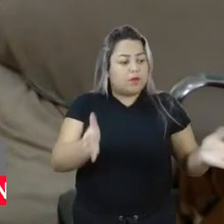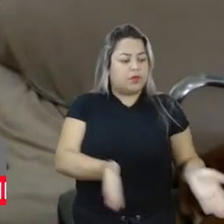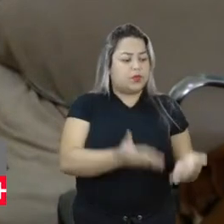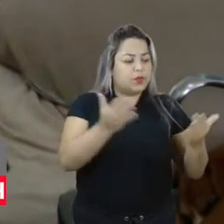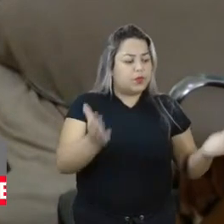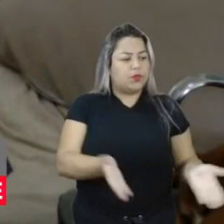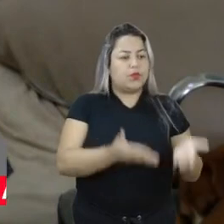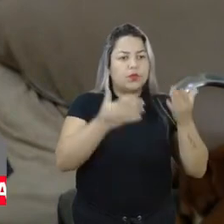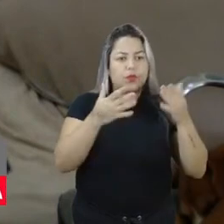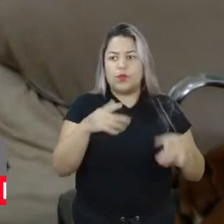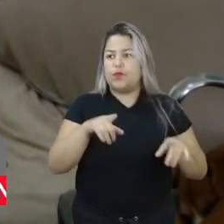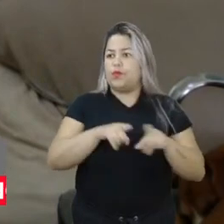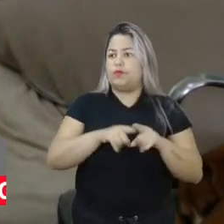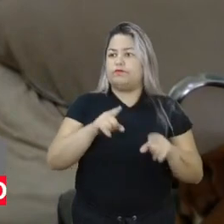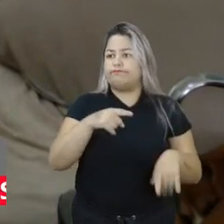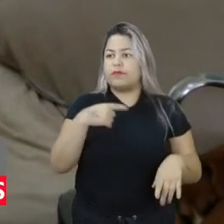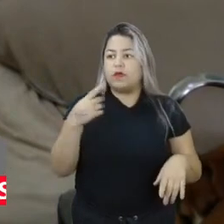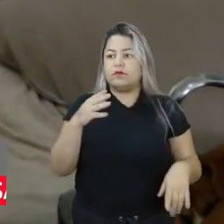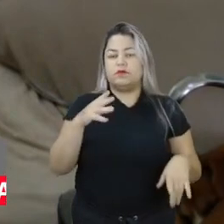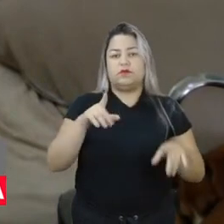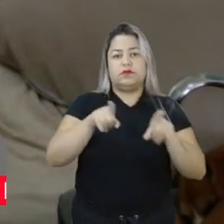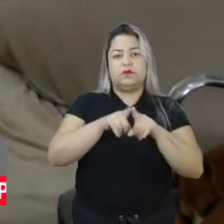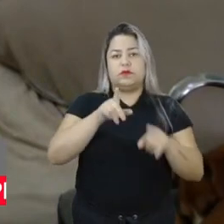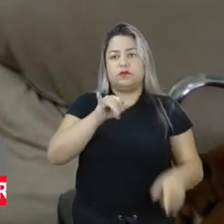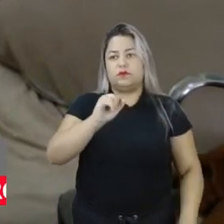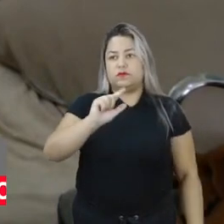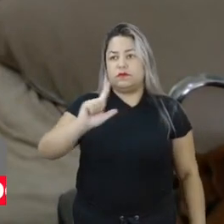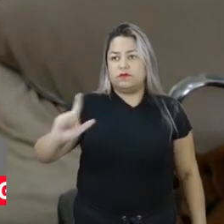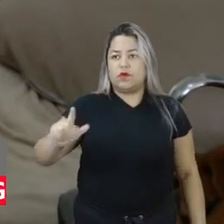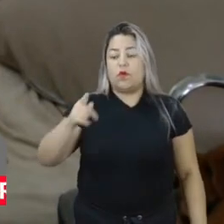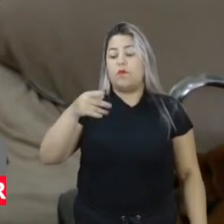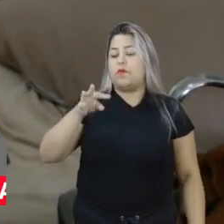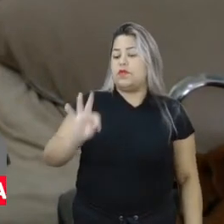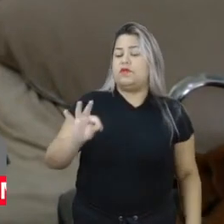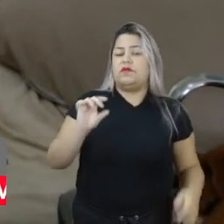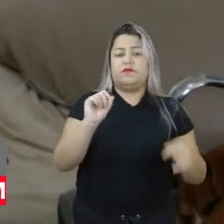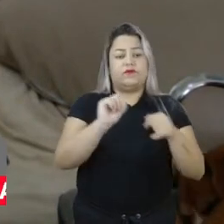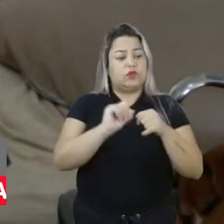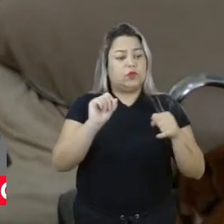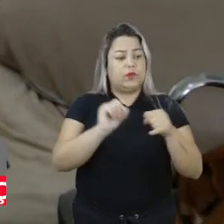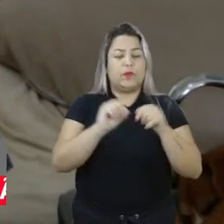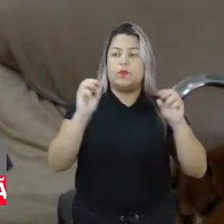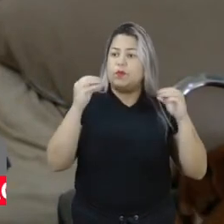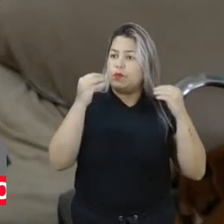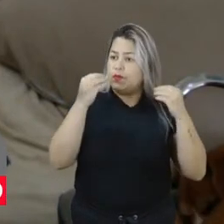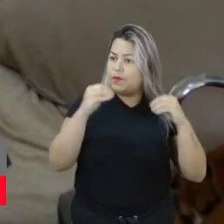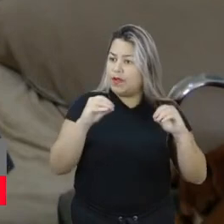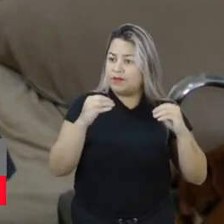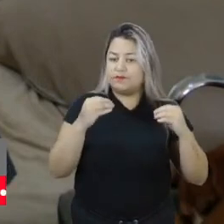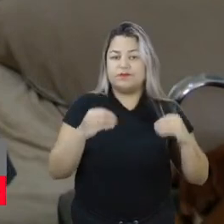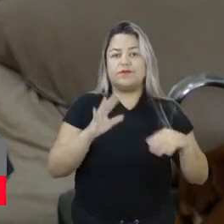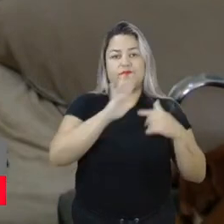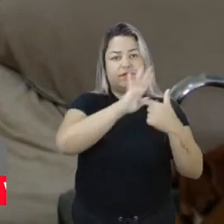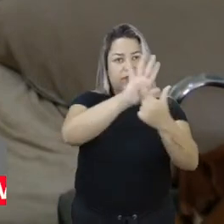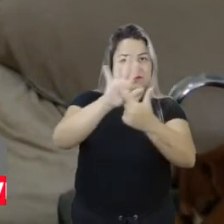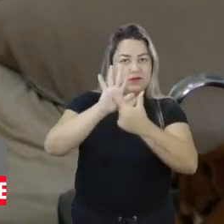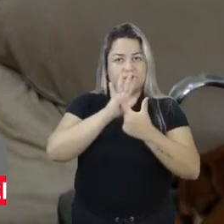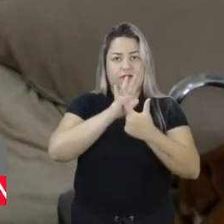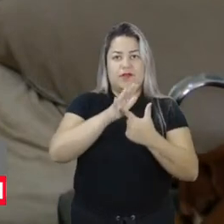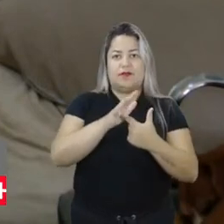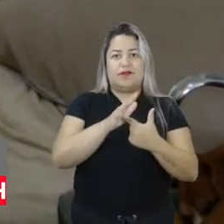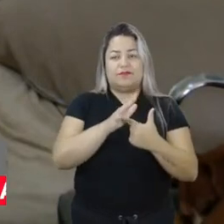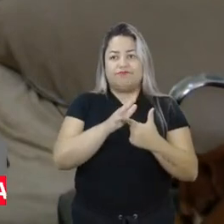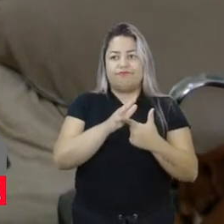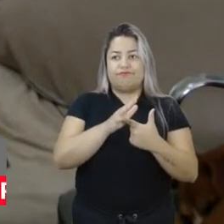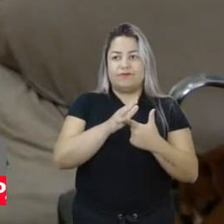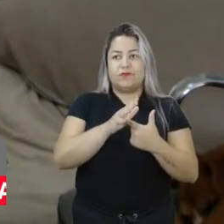um genocídio de civis na faixa de Gaza, que o PT tem produzido matérias mostrando principalmente a má-fé